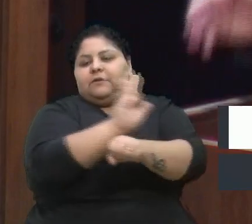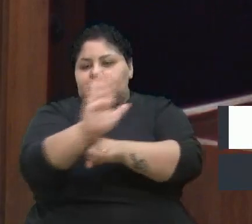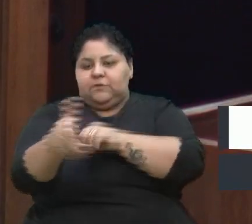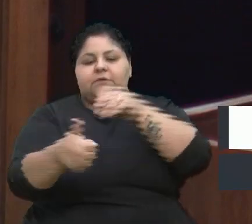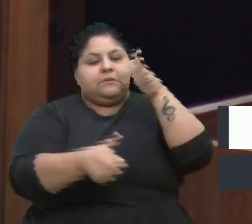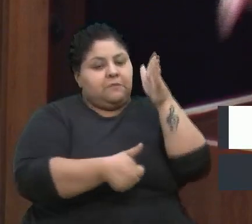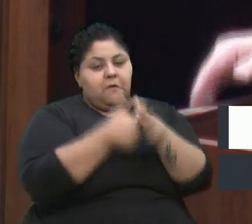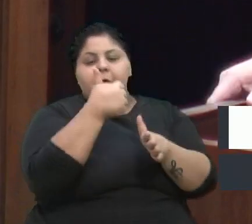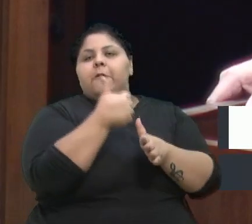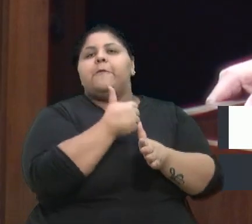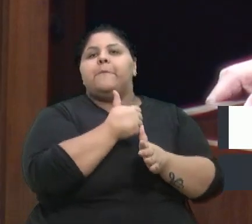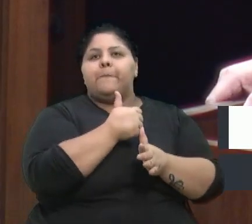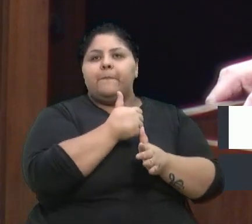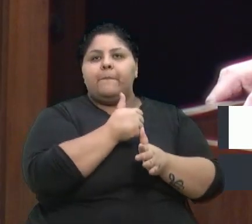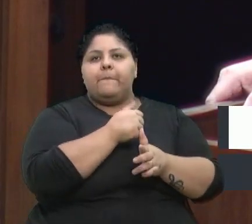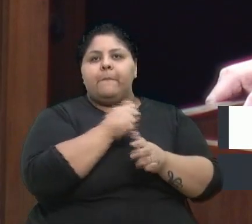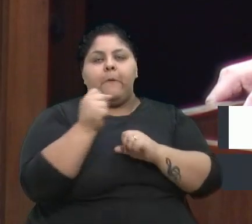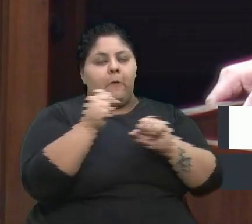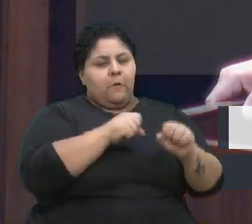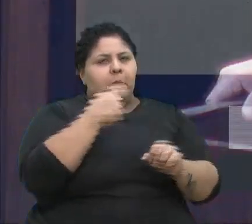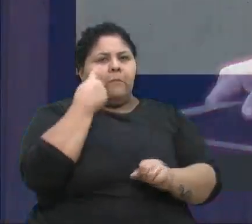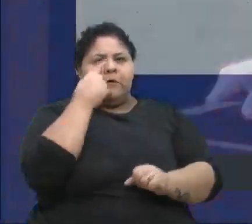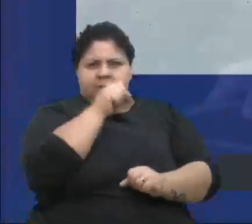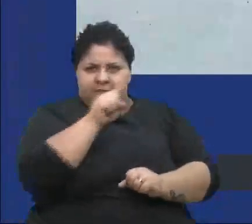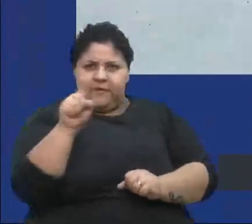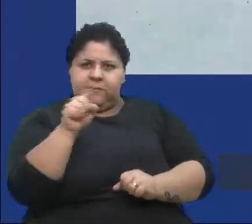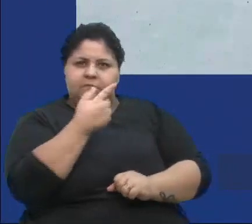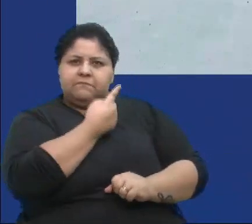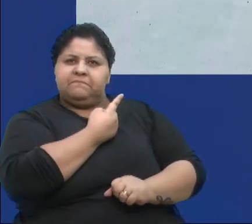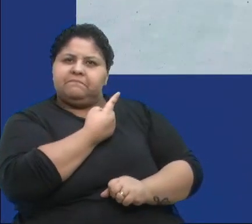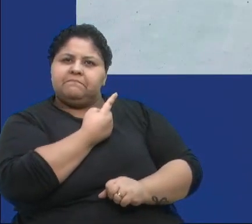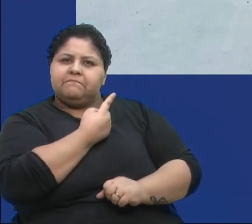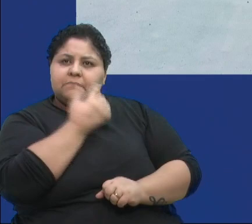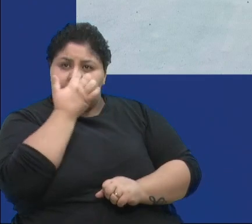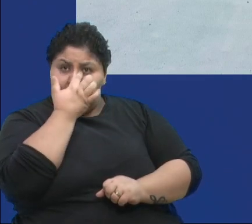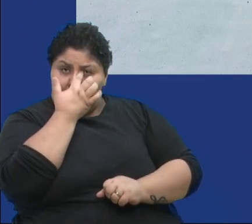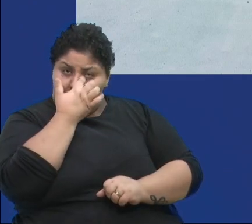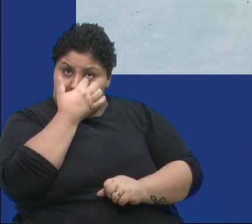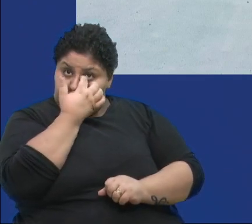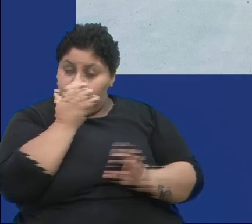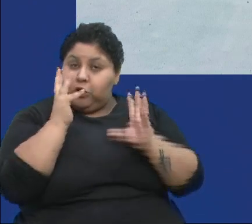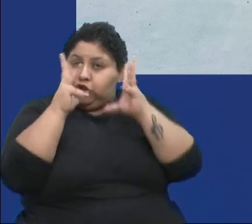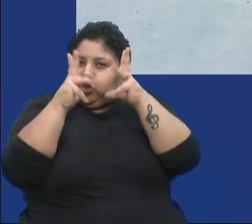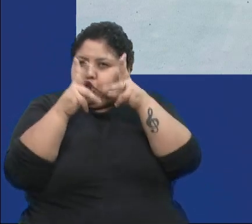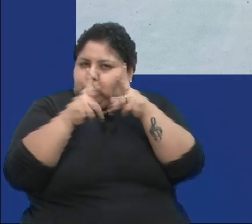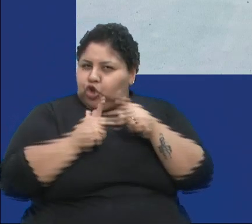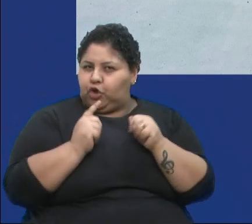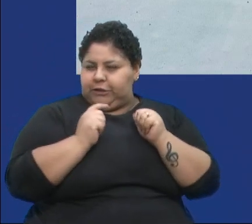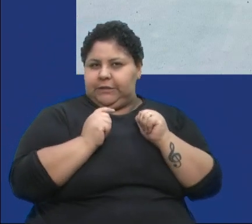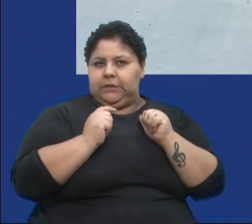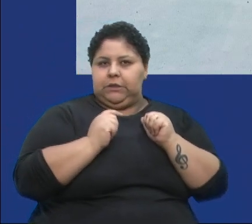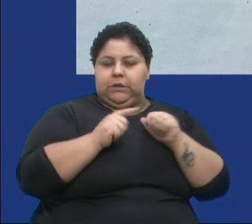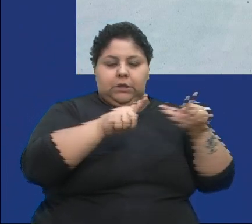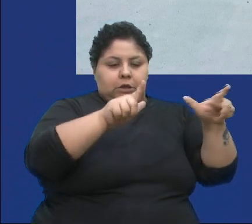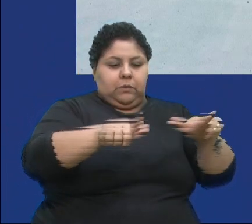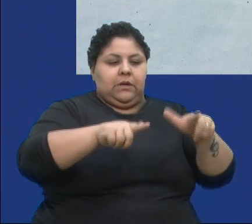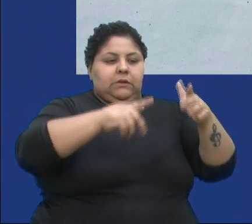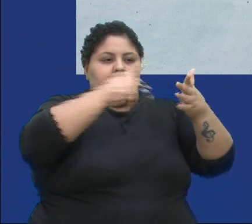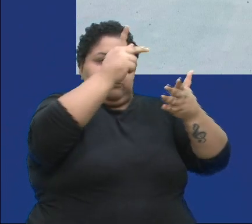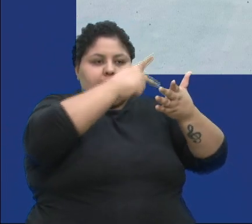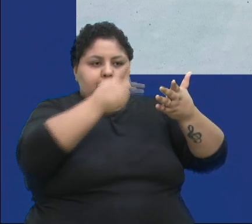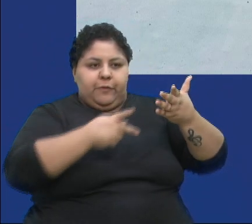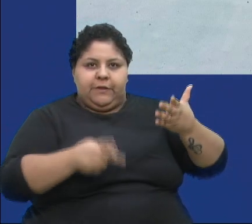Vocês podem observar na TV Câmara, onde toda a quadra foi pintada, as goleiras foram pintadas,